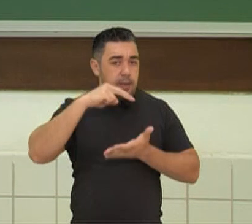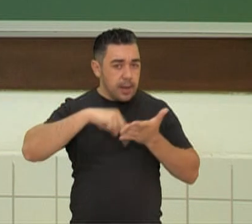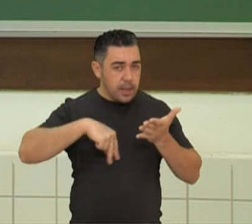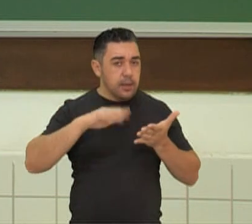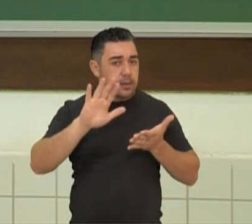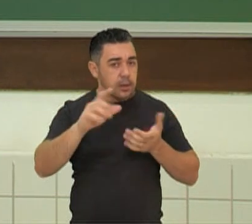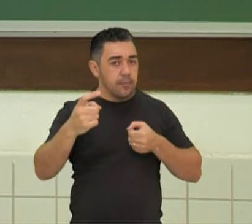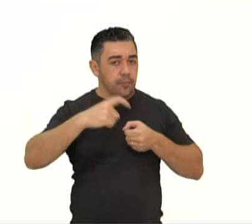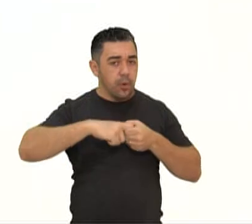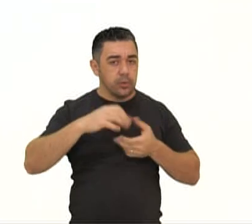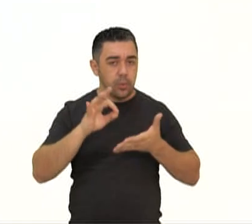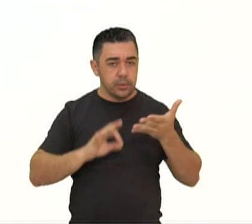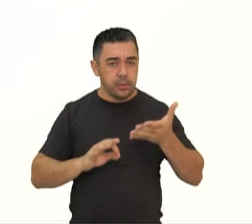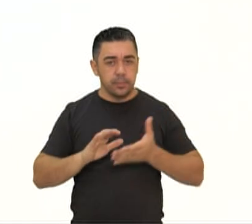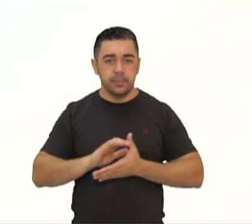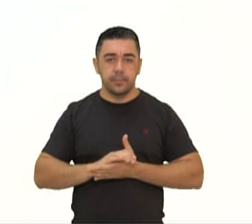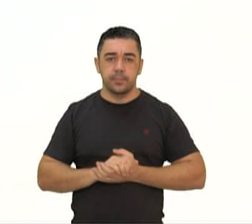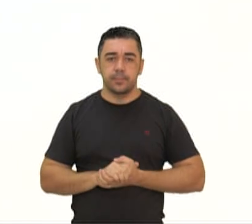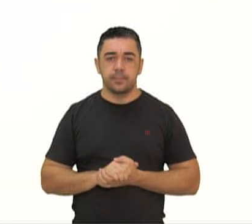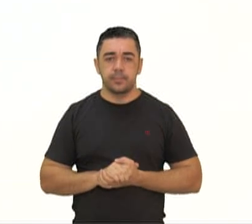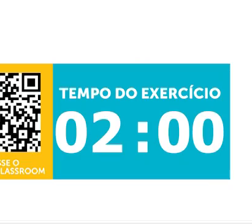já voltamos.